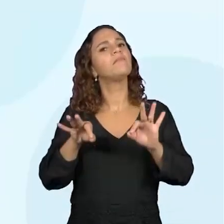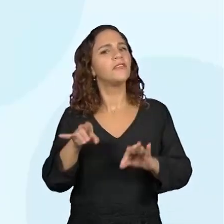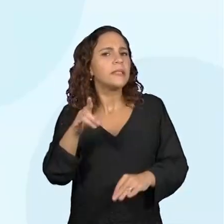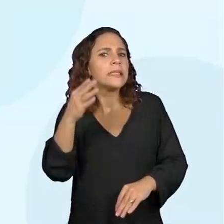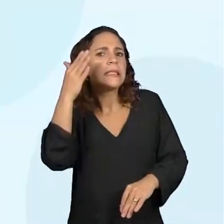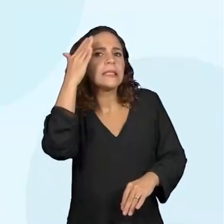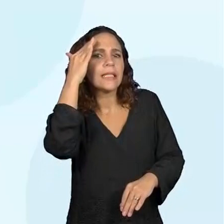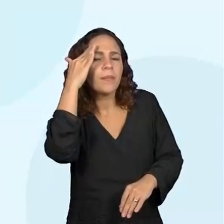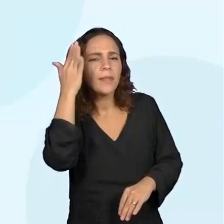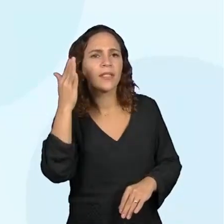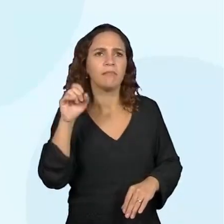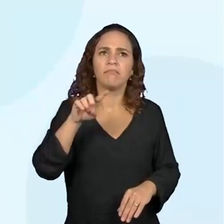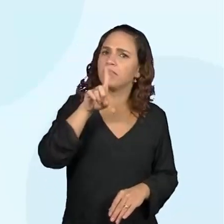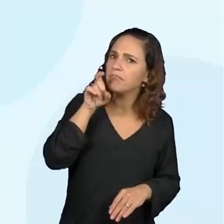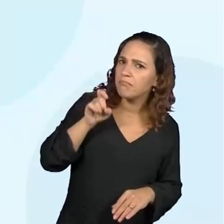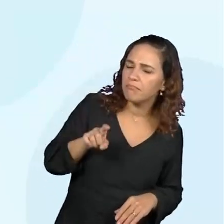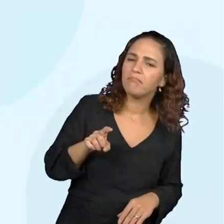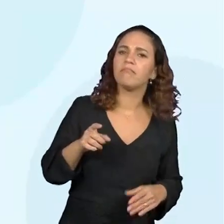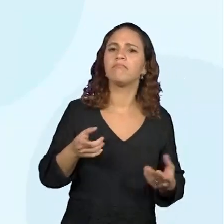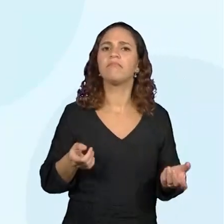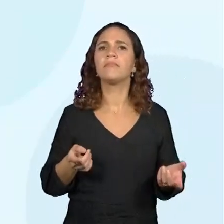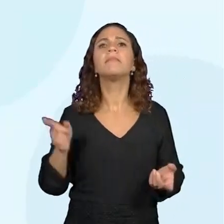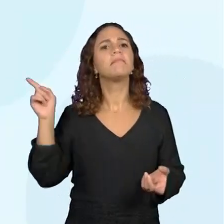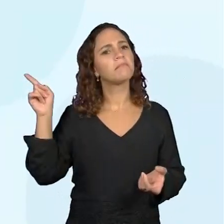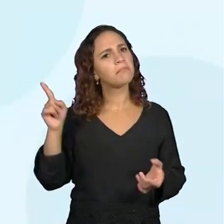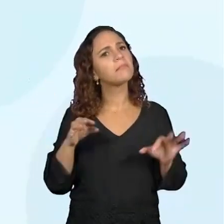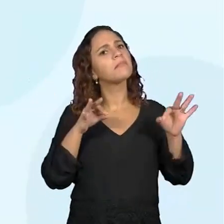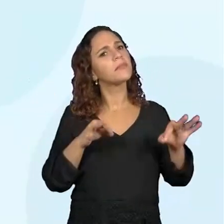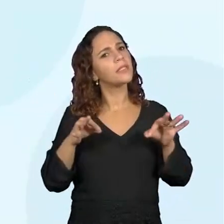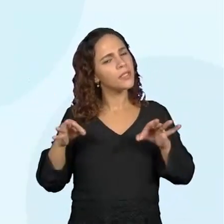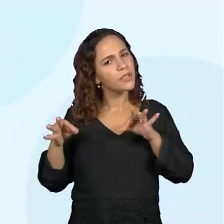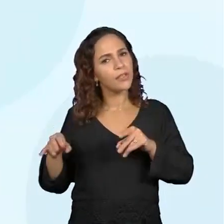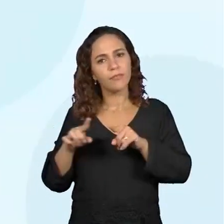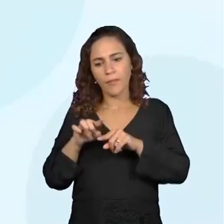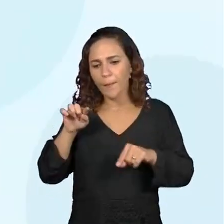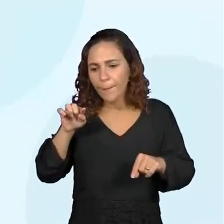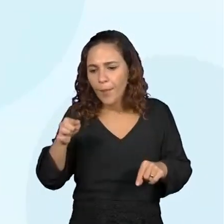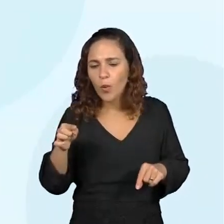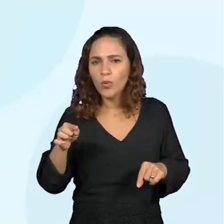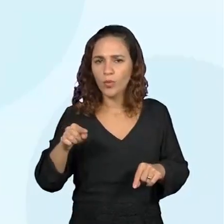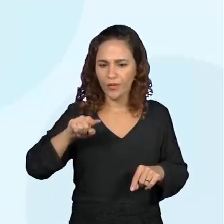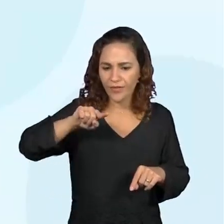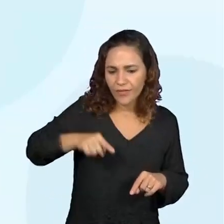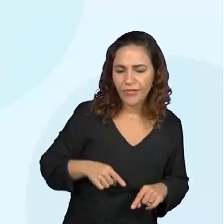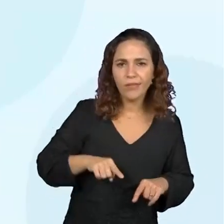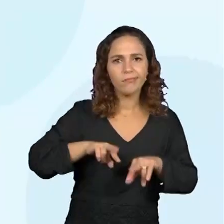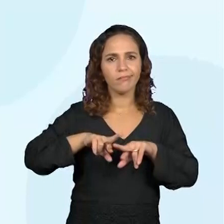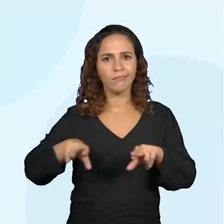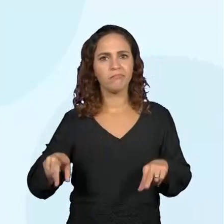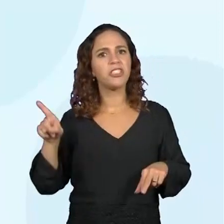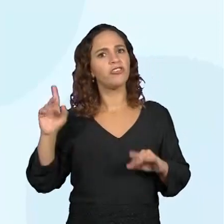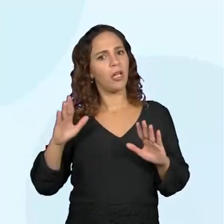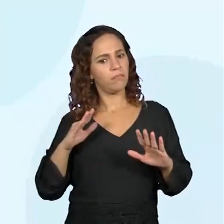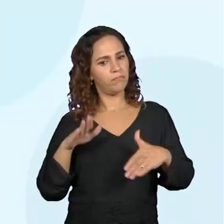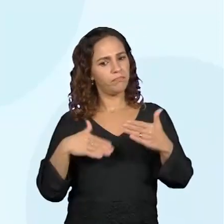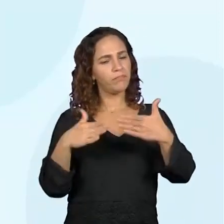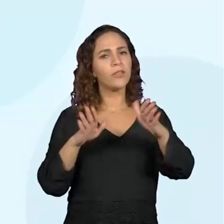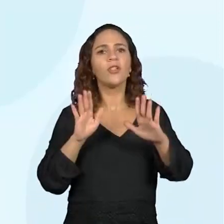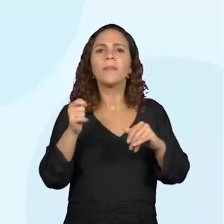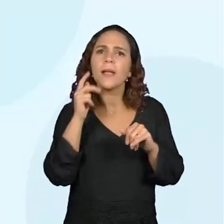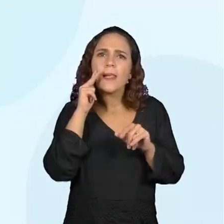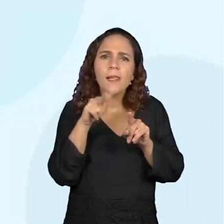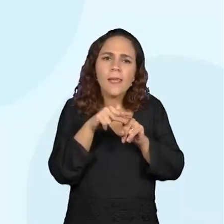sabia, os pontos de interrogação. Utilizou também outros sinais de pontuação. Então, é um estudante que está bem avançado. Só precisa